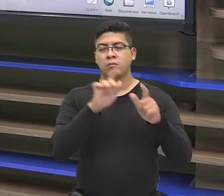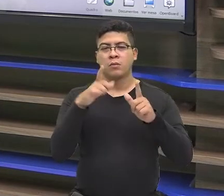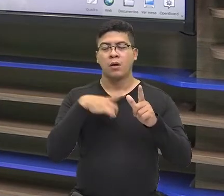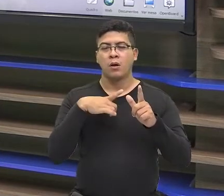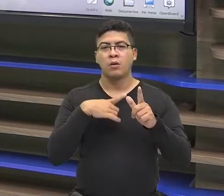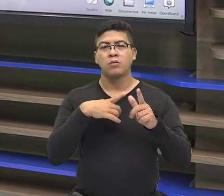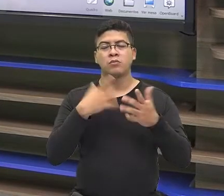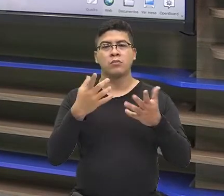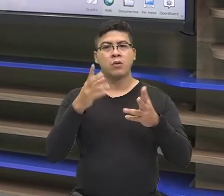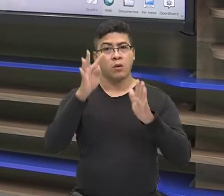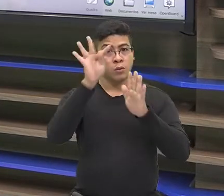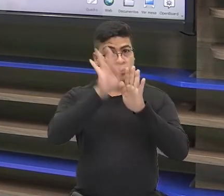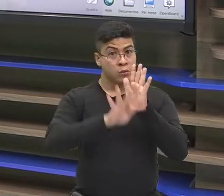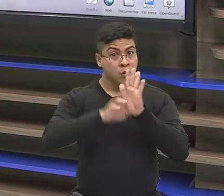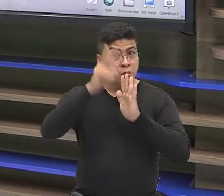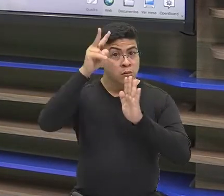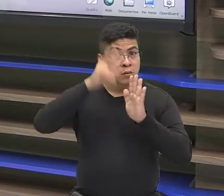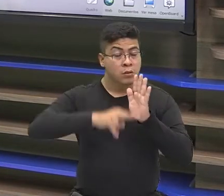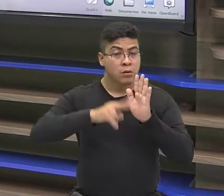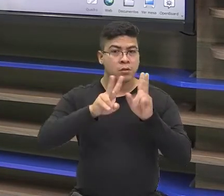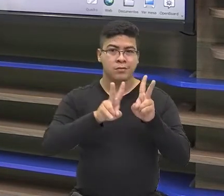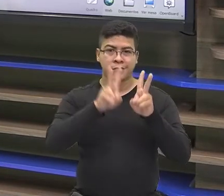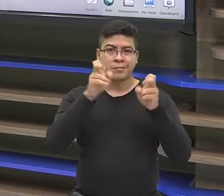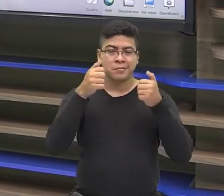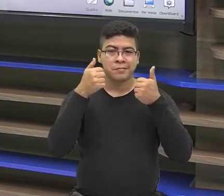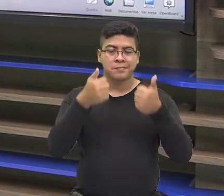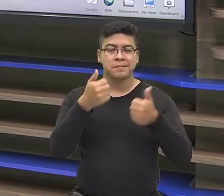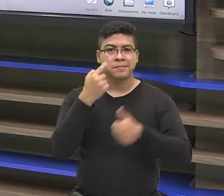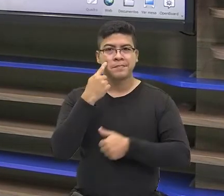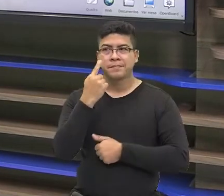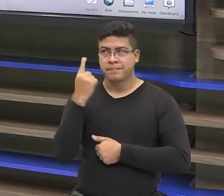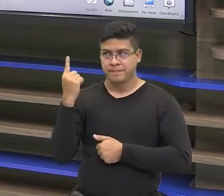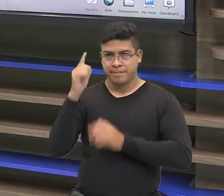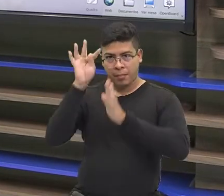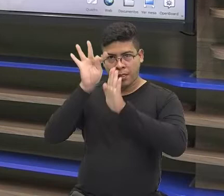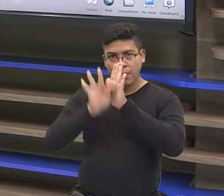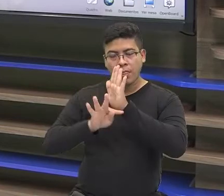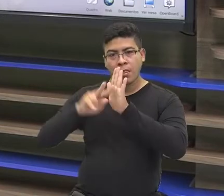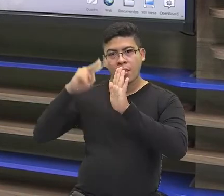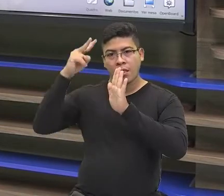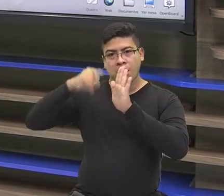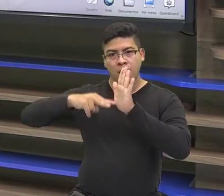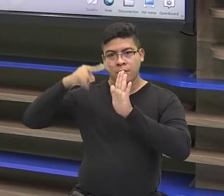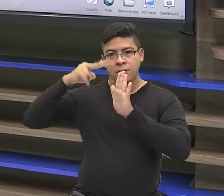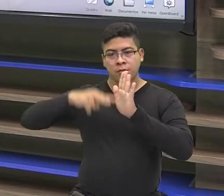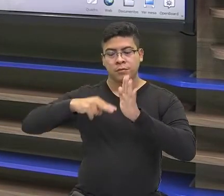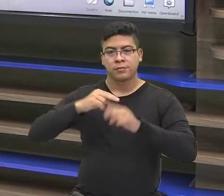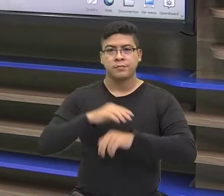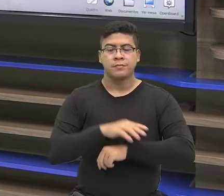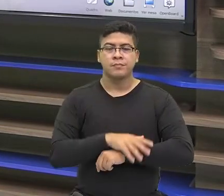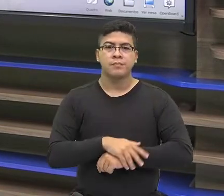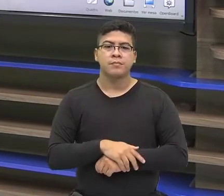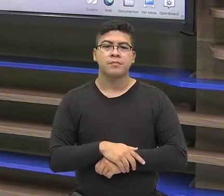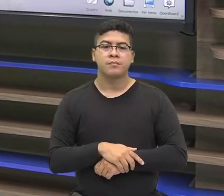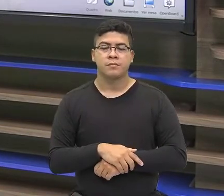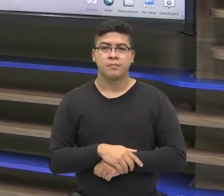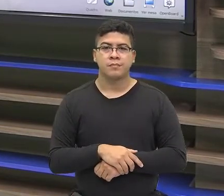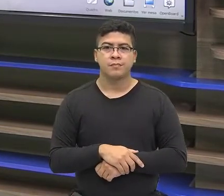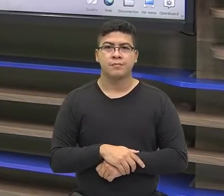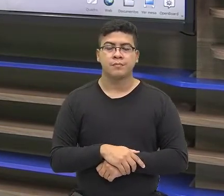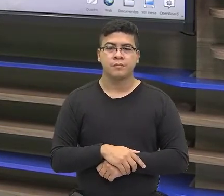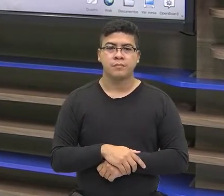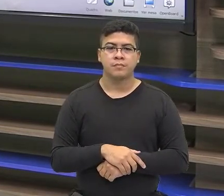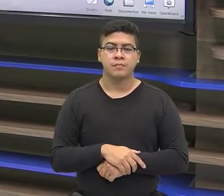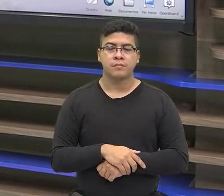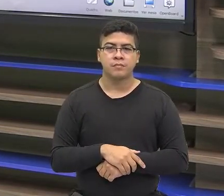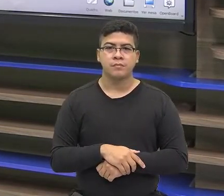falar a respeito de Jeca Tatu, ok? Vamos lá, então preste bastante atenção, depois nós vamos analisar um pouco dessas características,